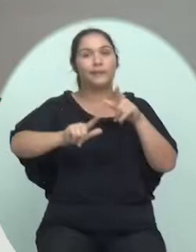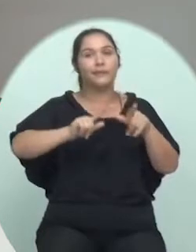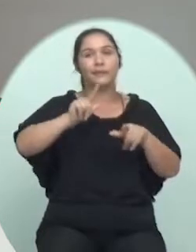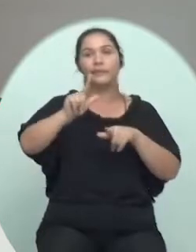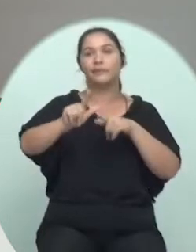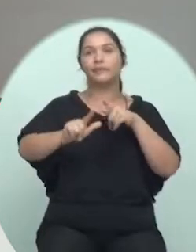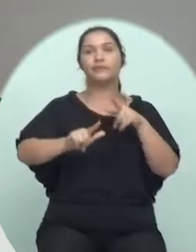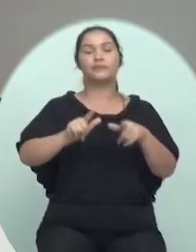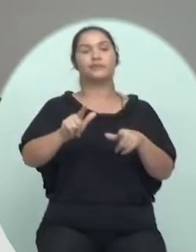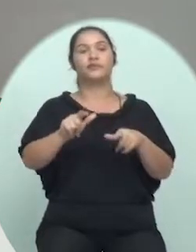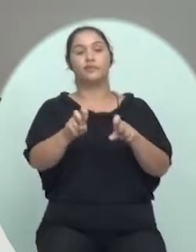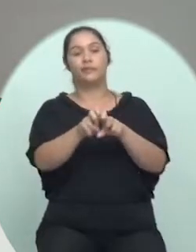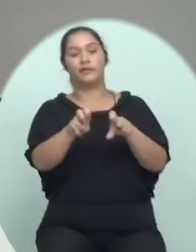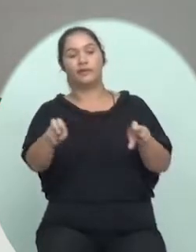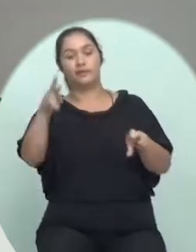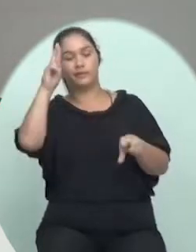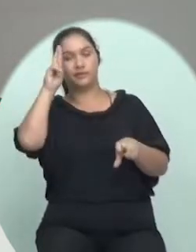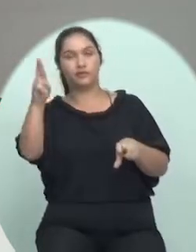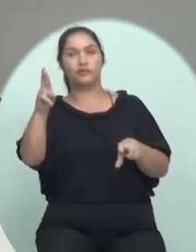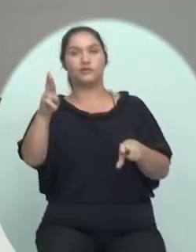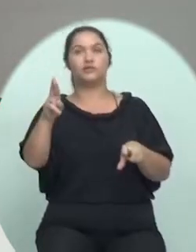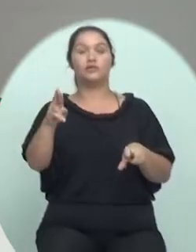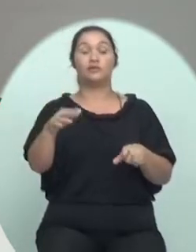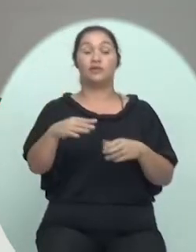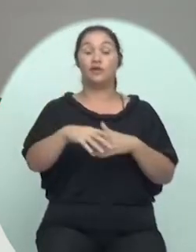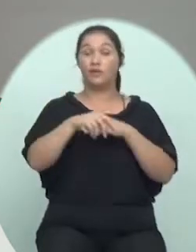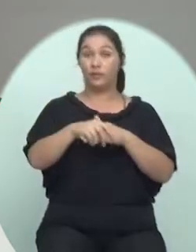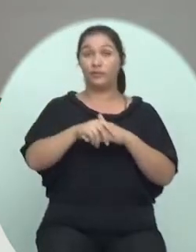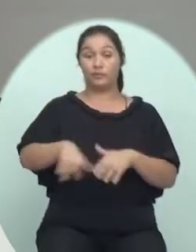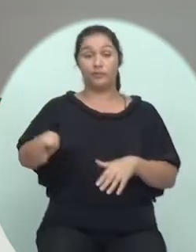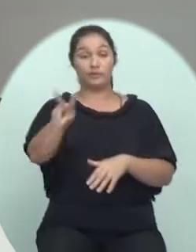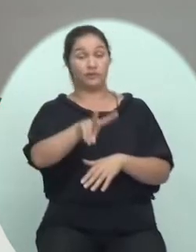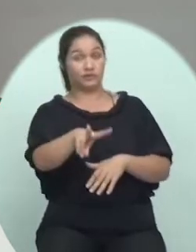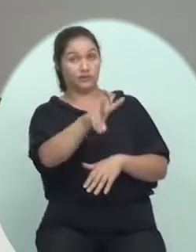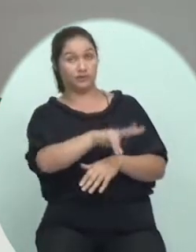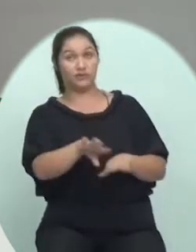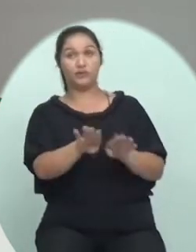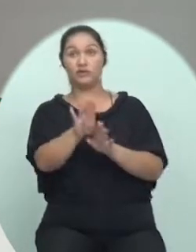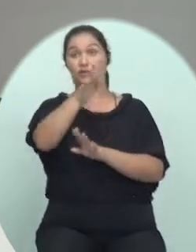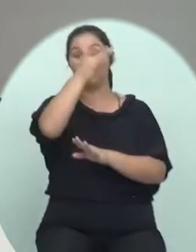mesa. Saudar os nobres colegas vereadores e vereadoras, as pessoas